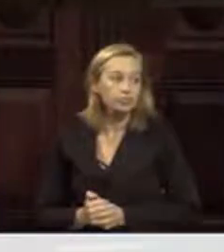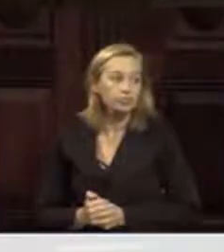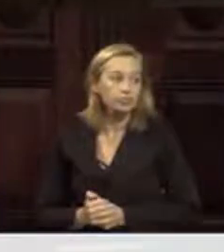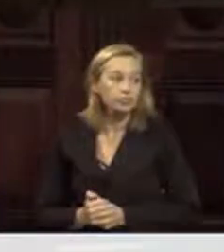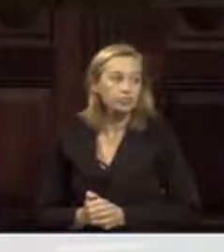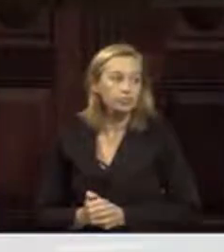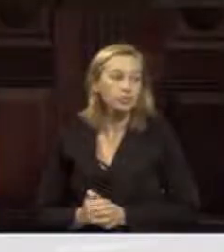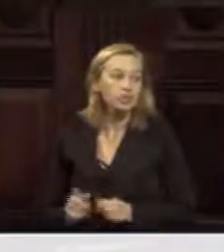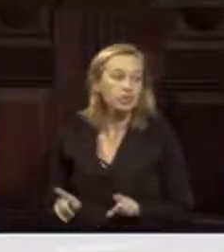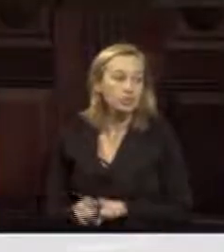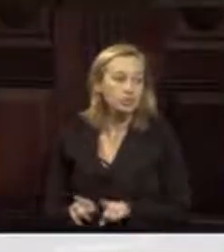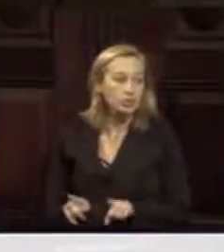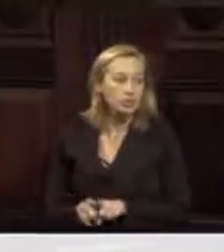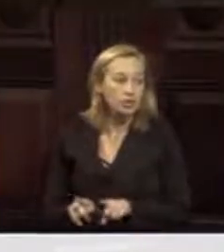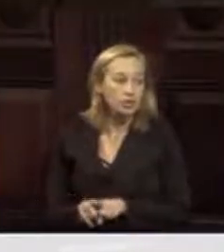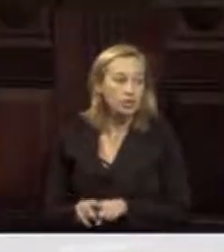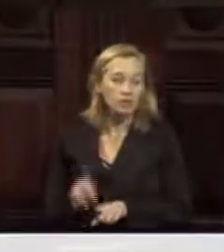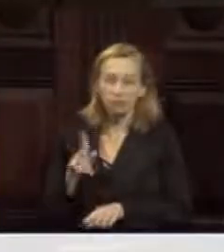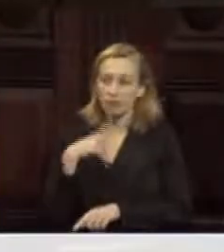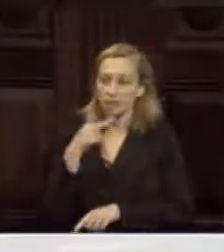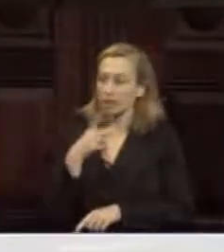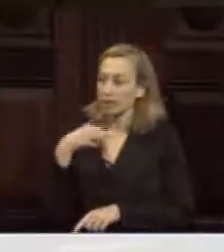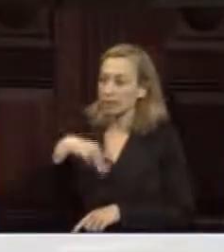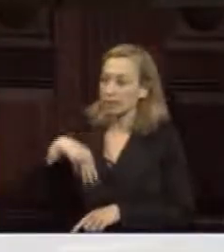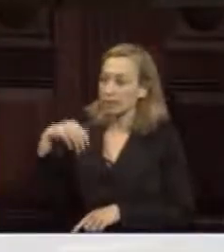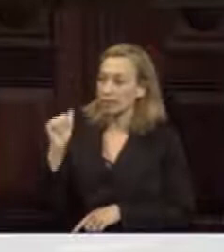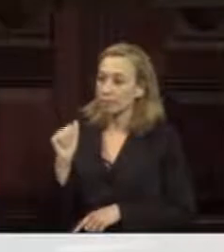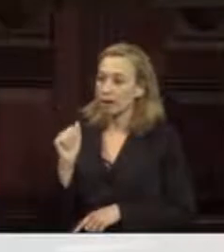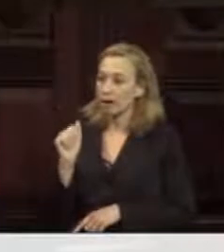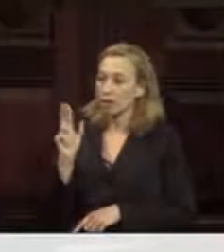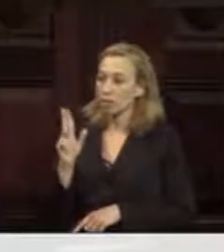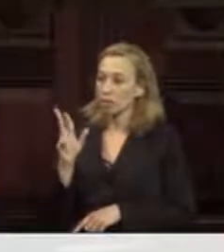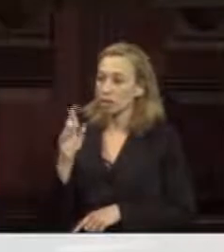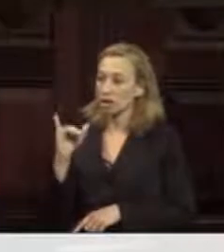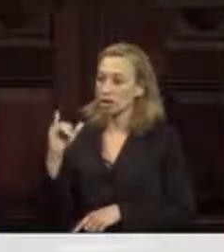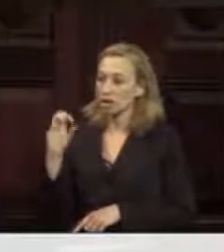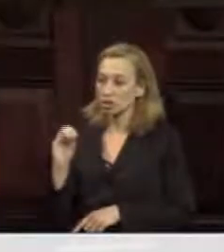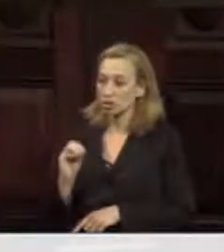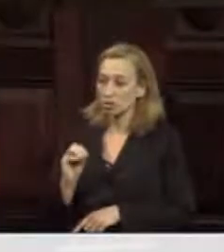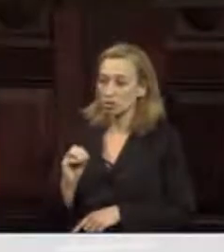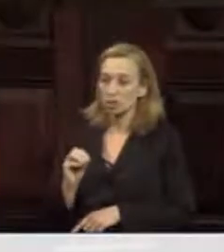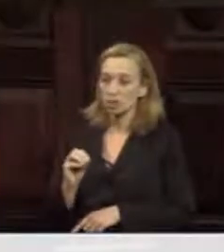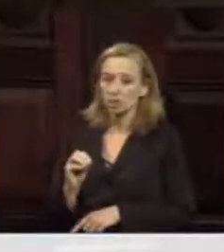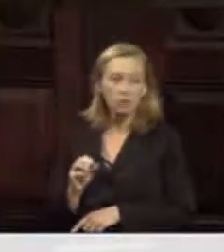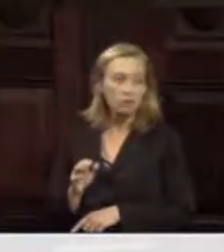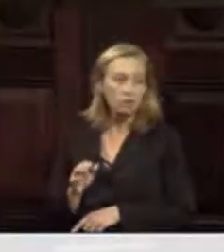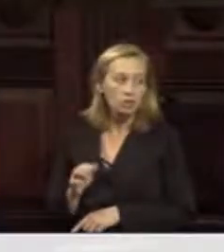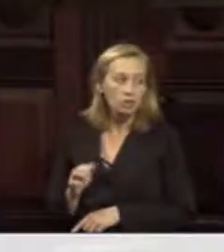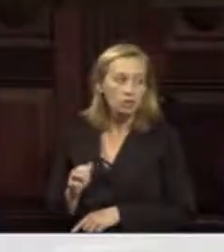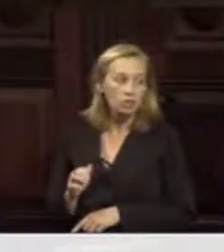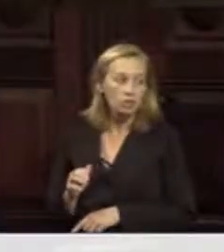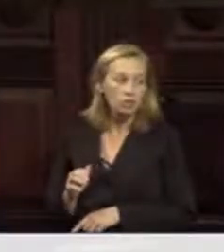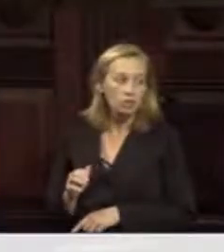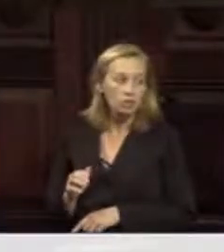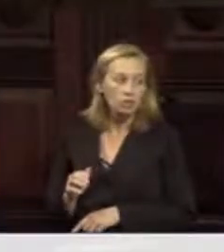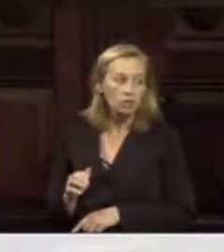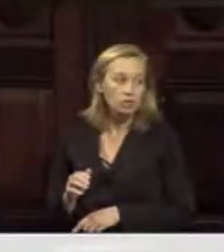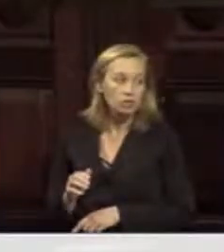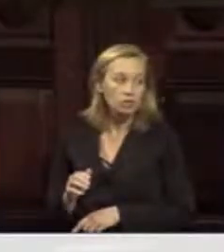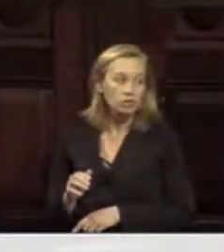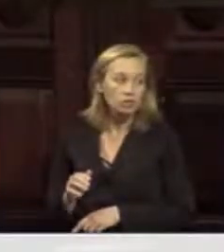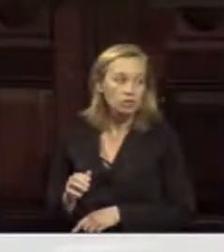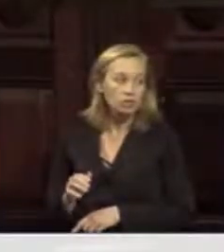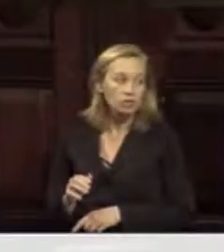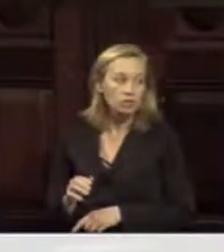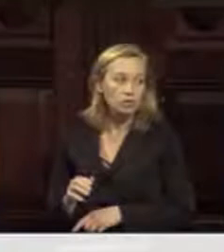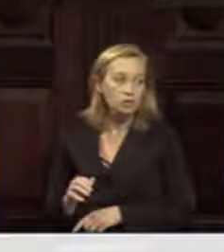deixar de falar de Maurício Chagas Barros, que foi atingido durante uma incursão na favela